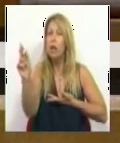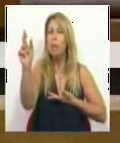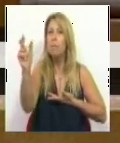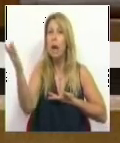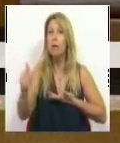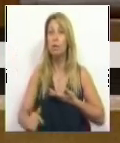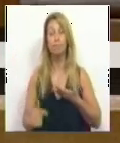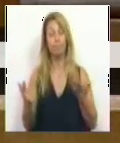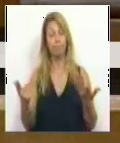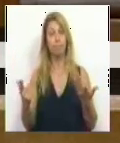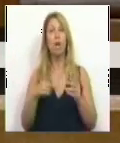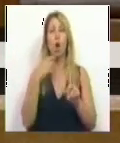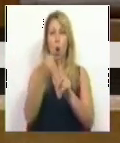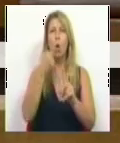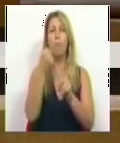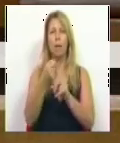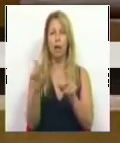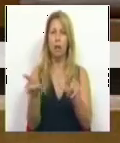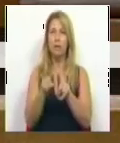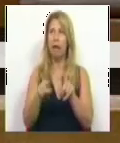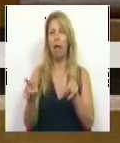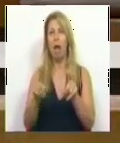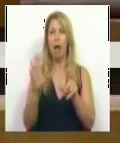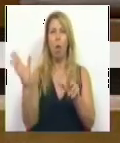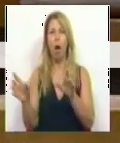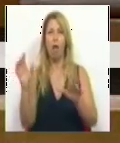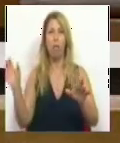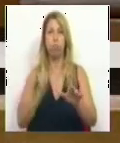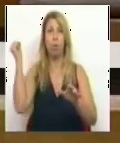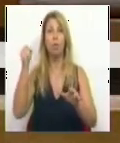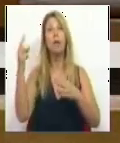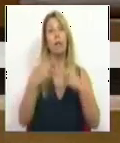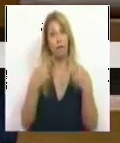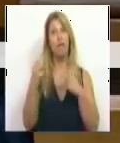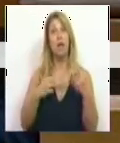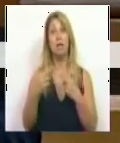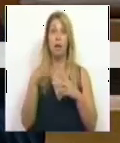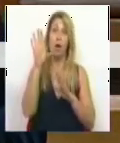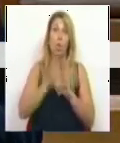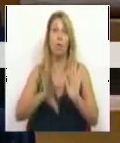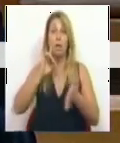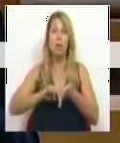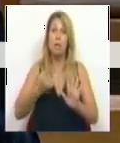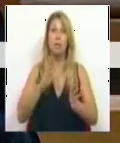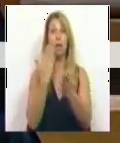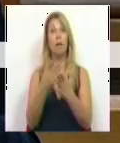da finança é, pois, uma condição essencial para defender Portugal.